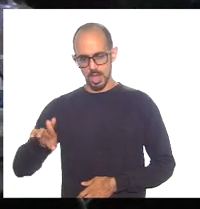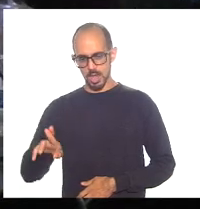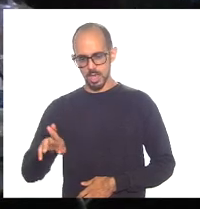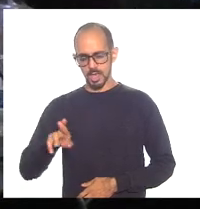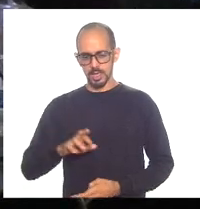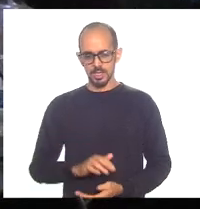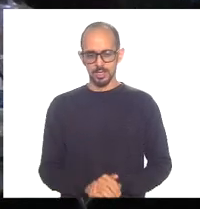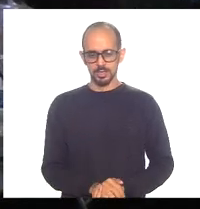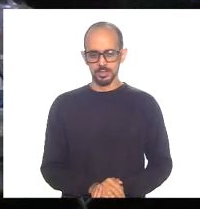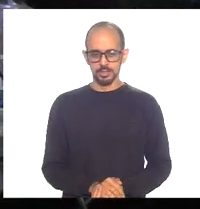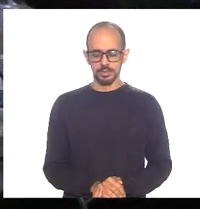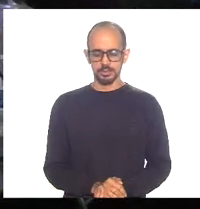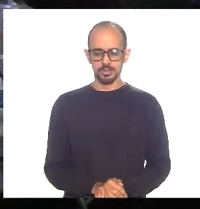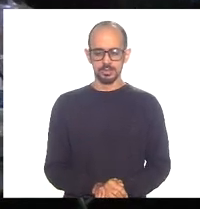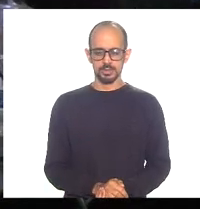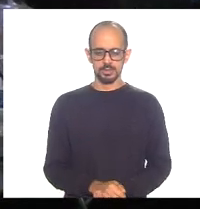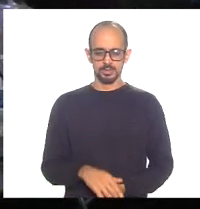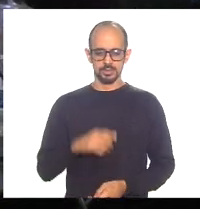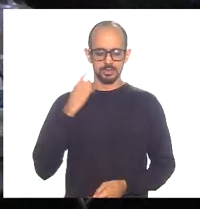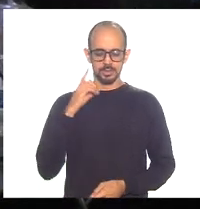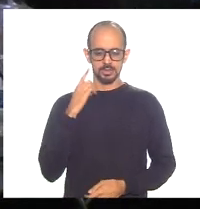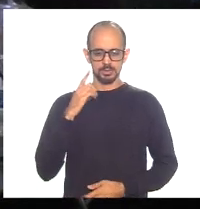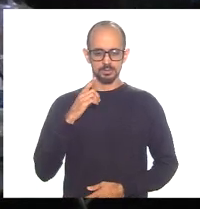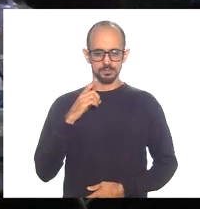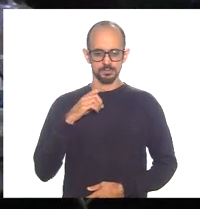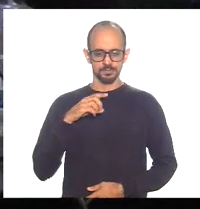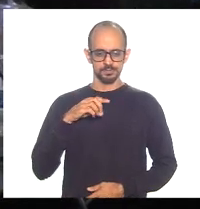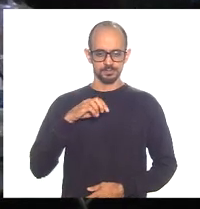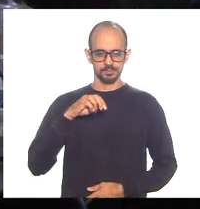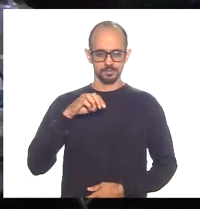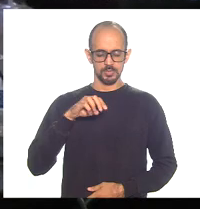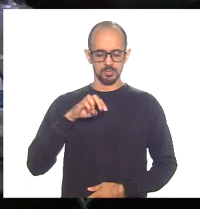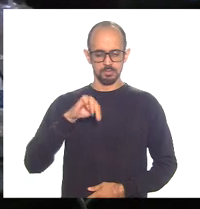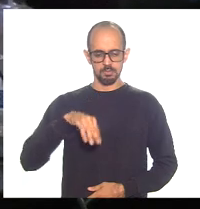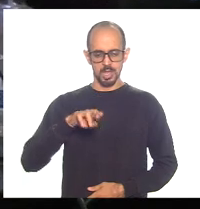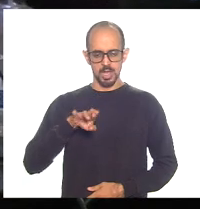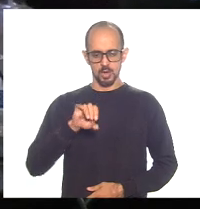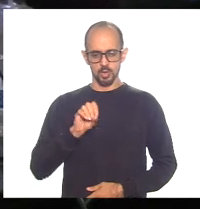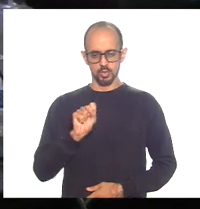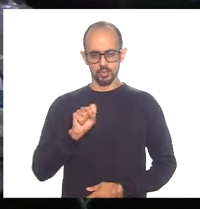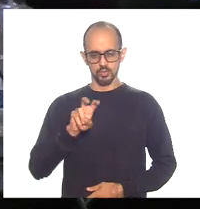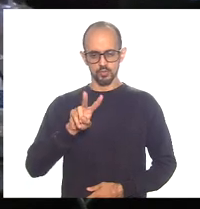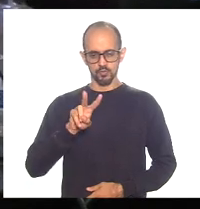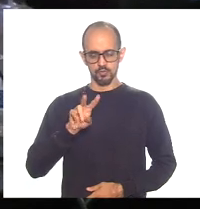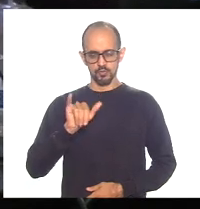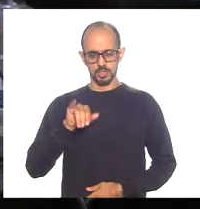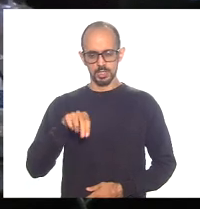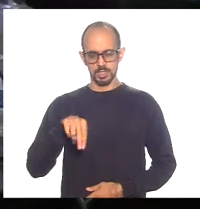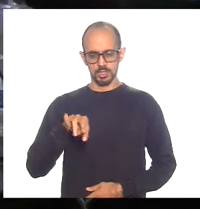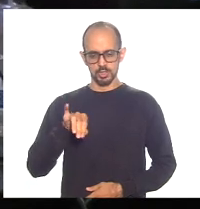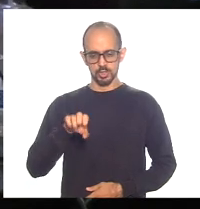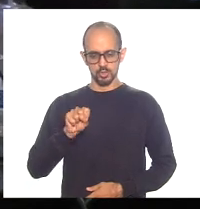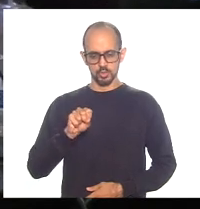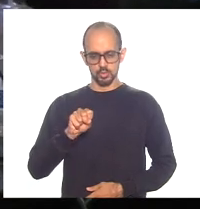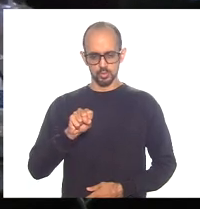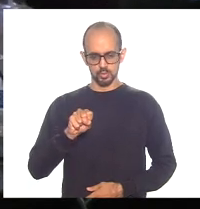Deputado Marcos Miller. Deputado Marcos Vinícius. Deputado Marcos